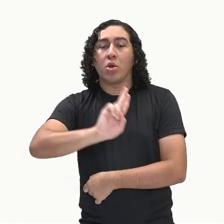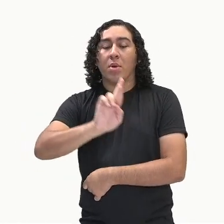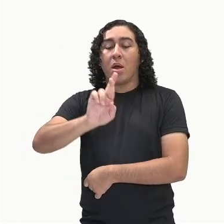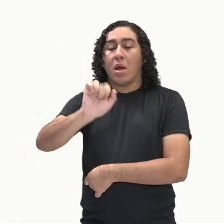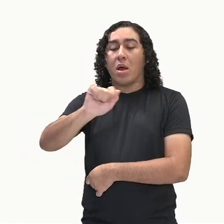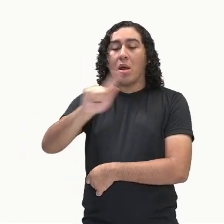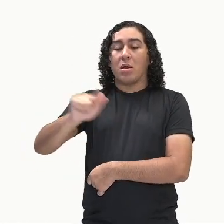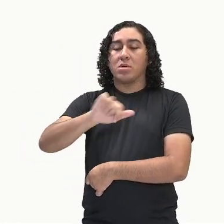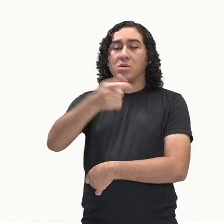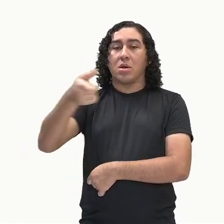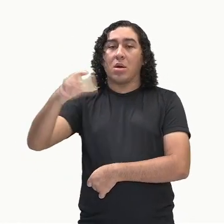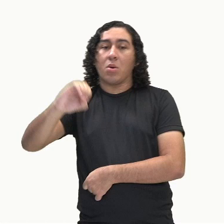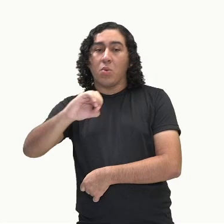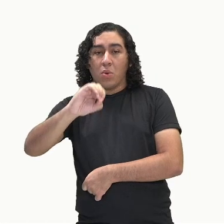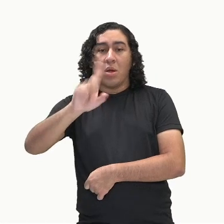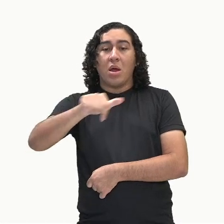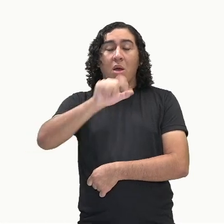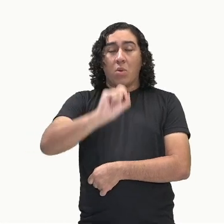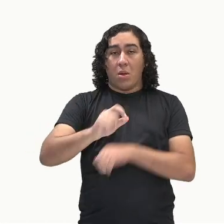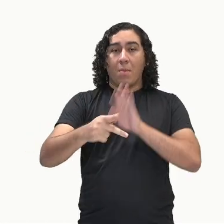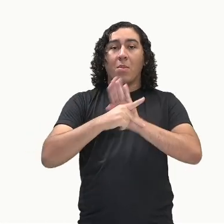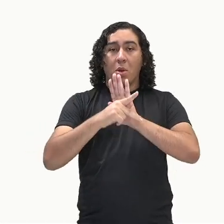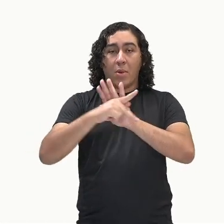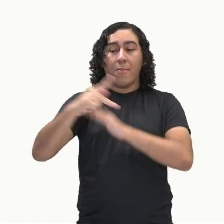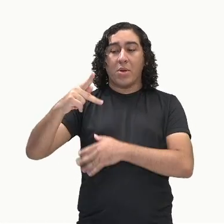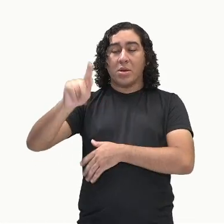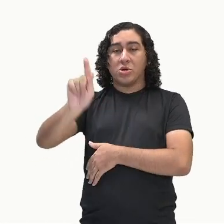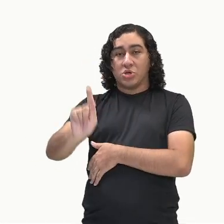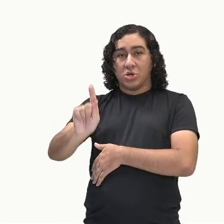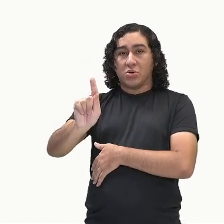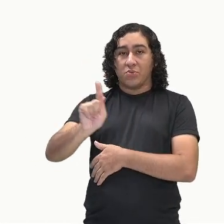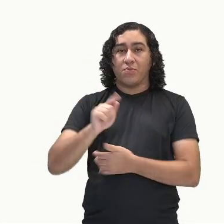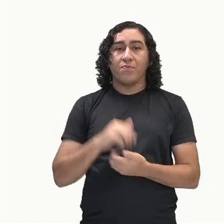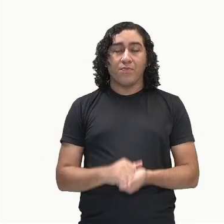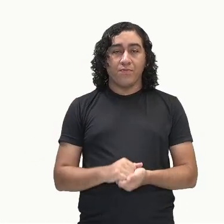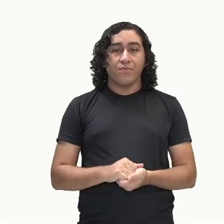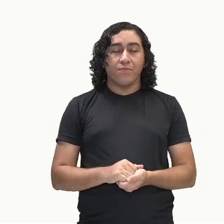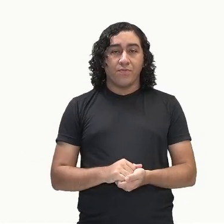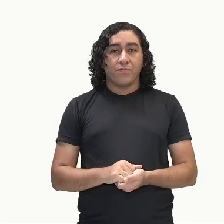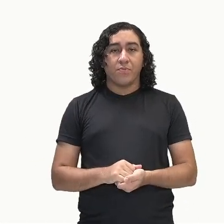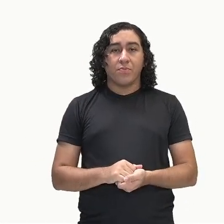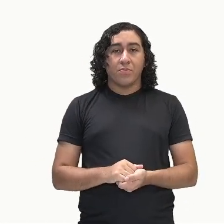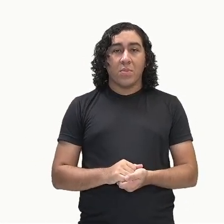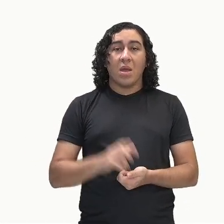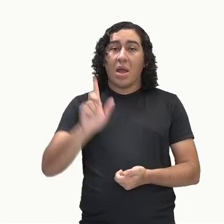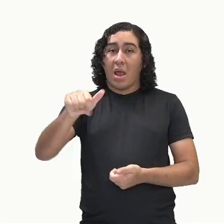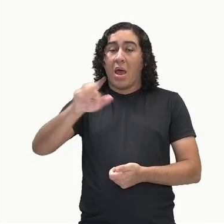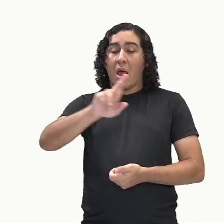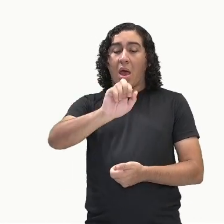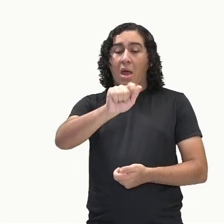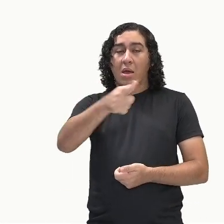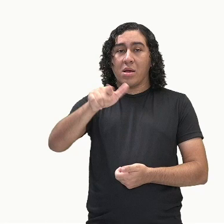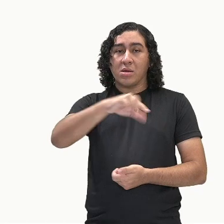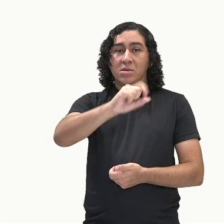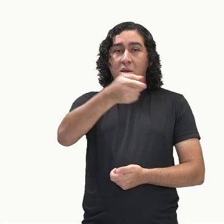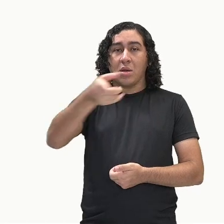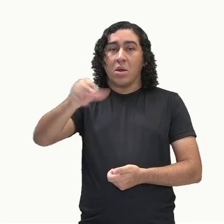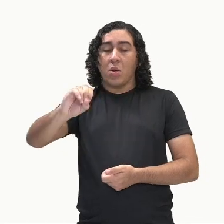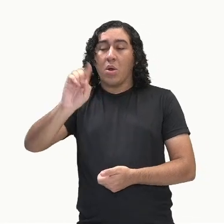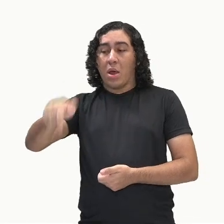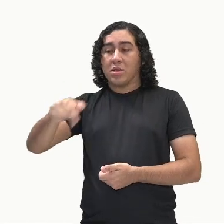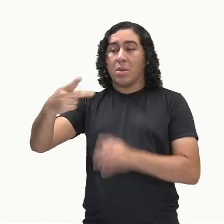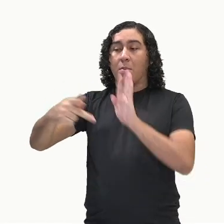razão. Então é a razão da PG, é a razão de uma PG, tá? Que vai